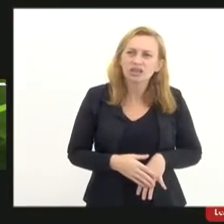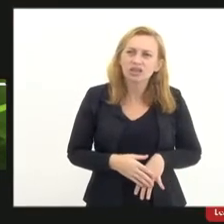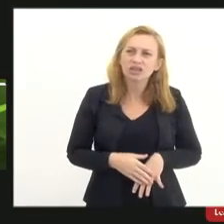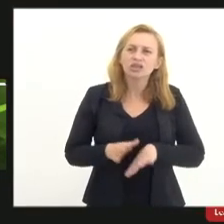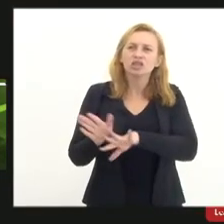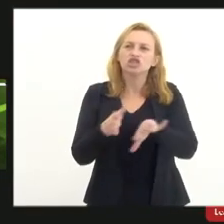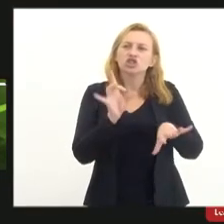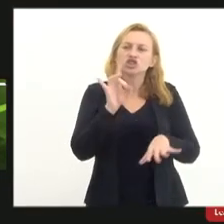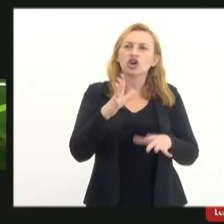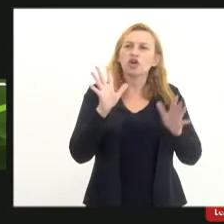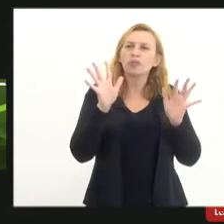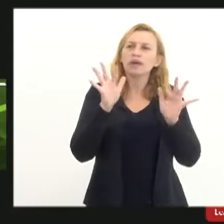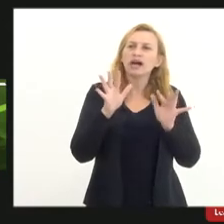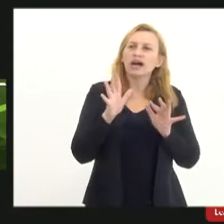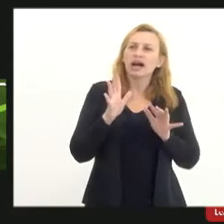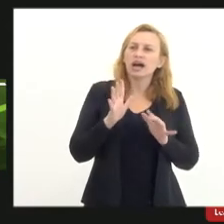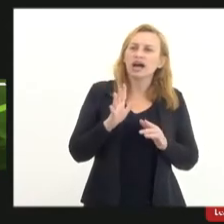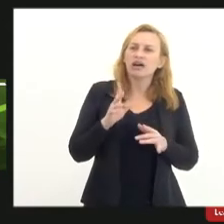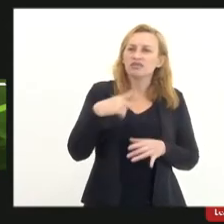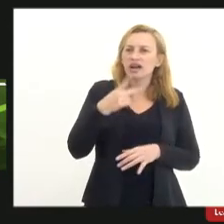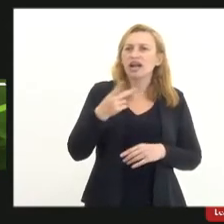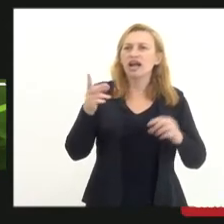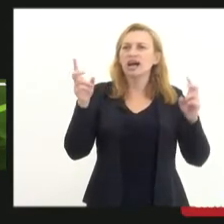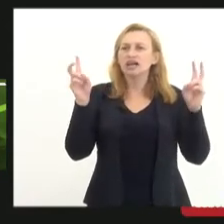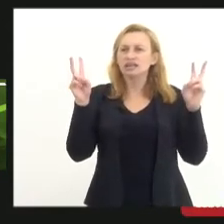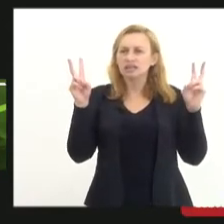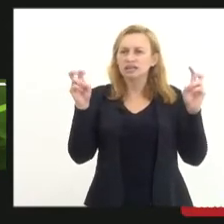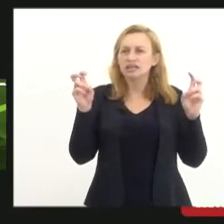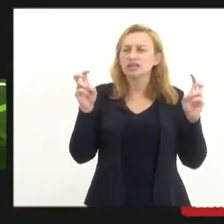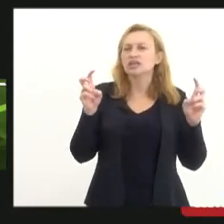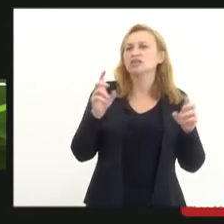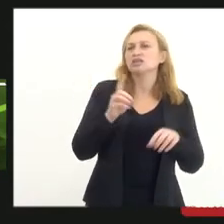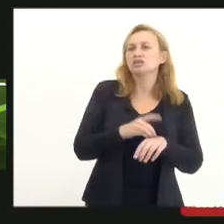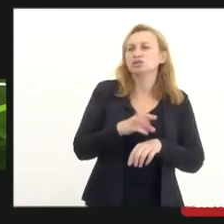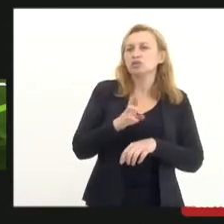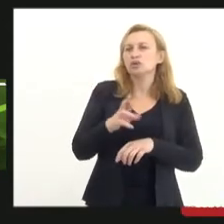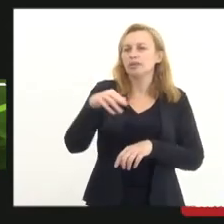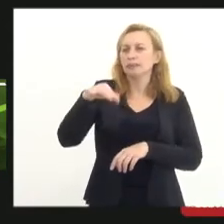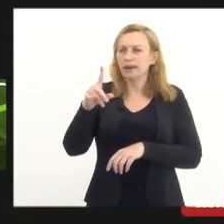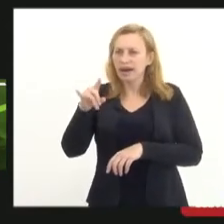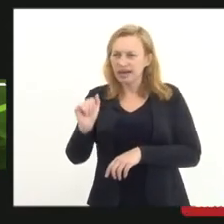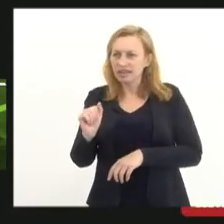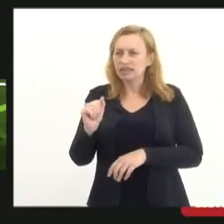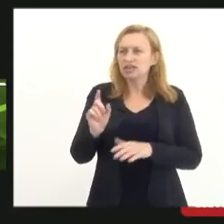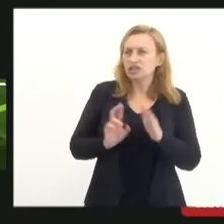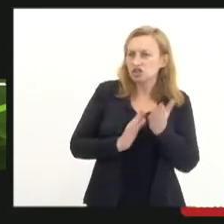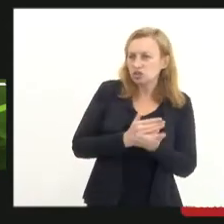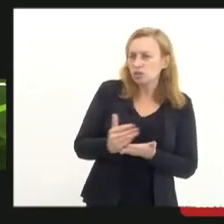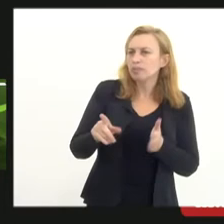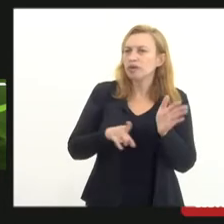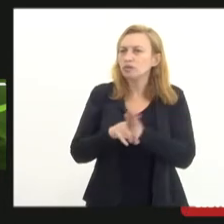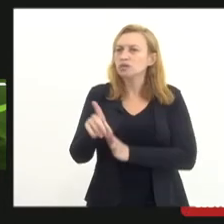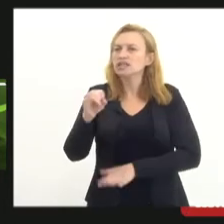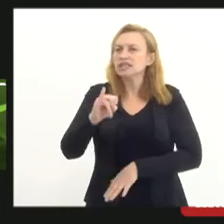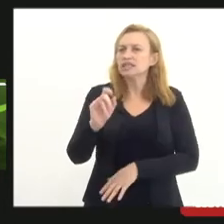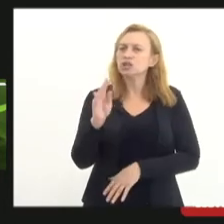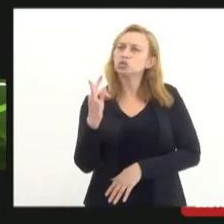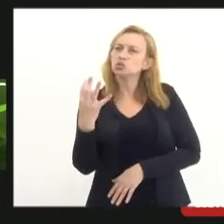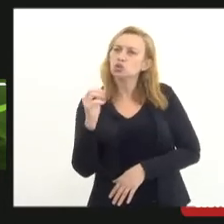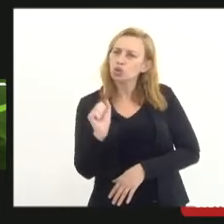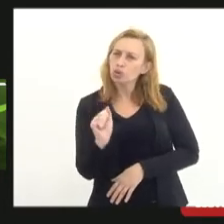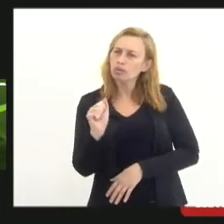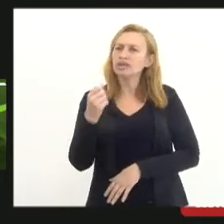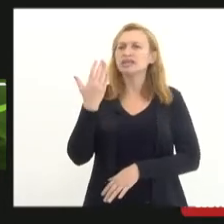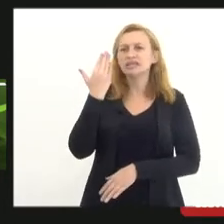Só para complementar essa questão, doutora Magda, dos portos, que a senhora iniciou a pergunta, se o Thomas